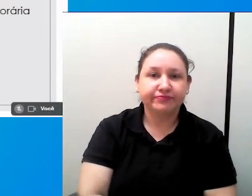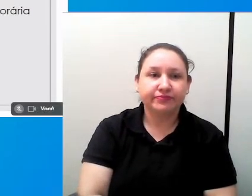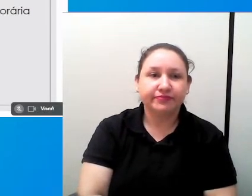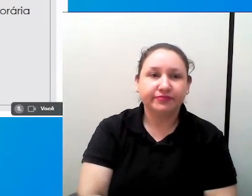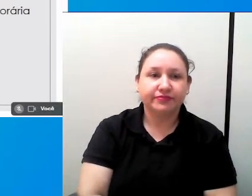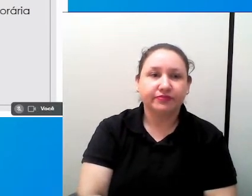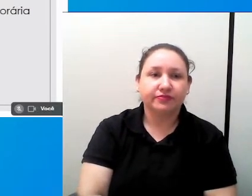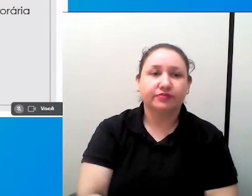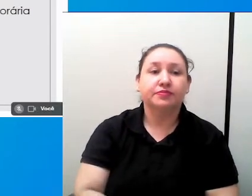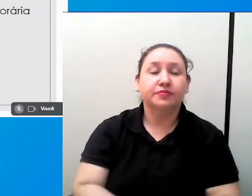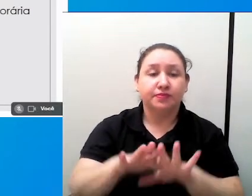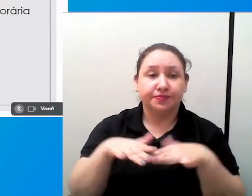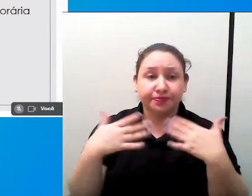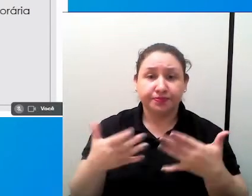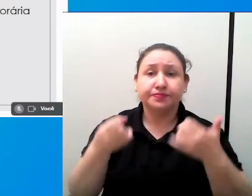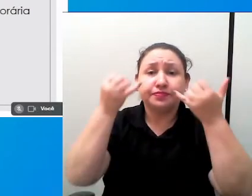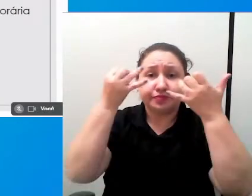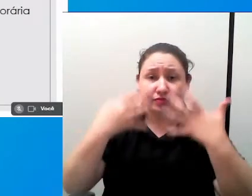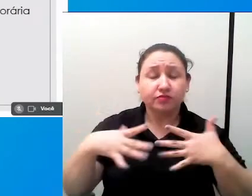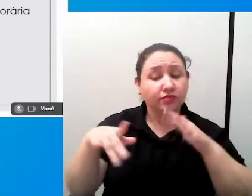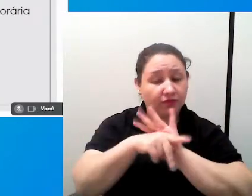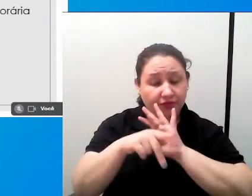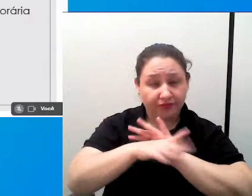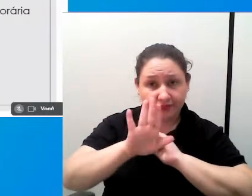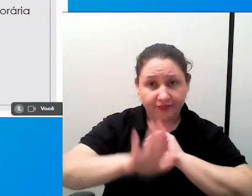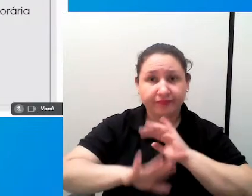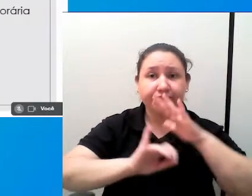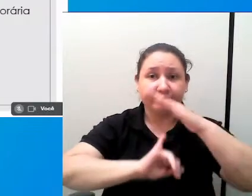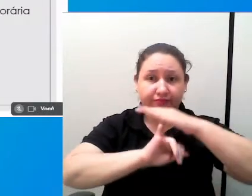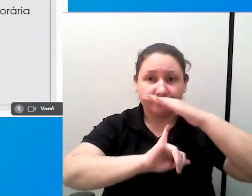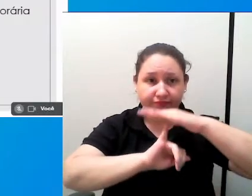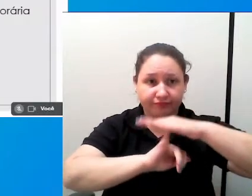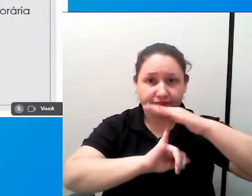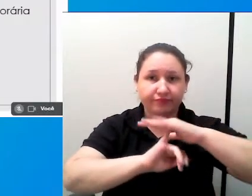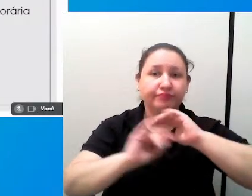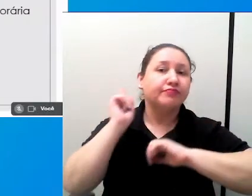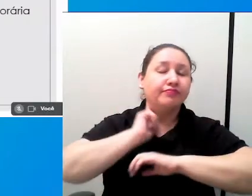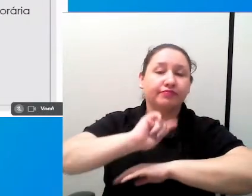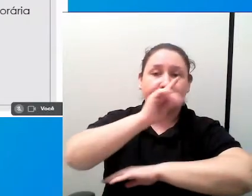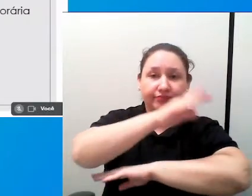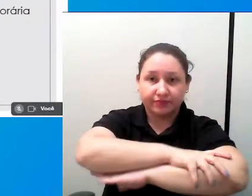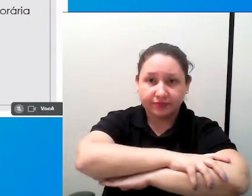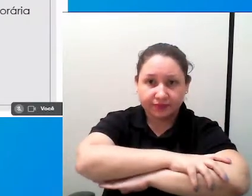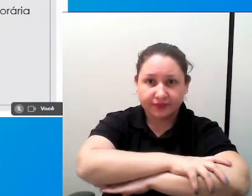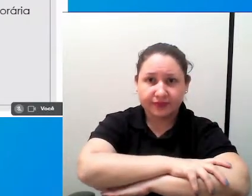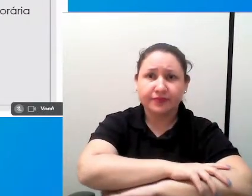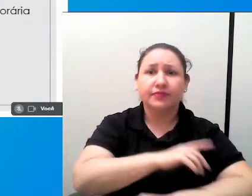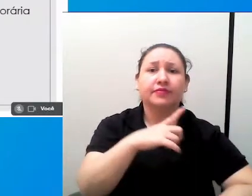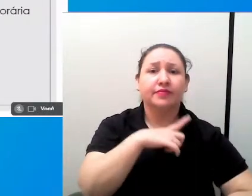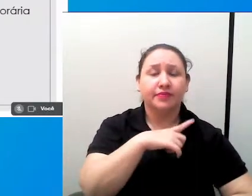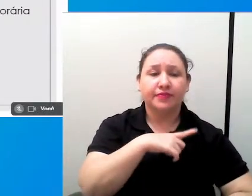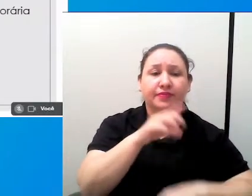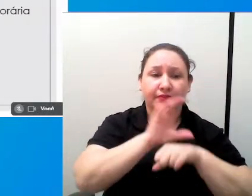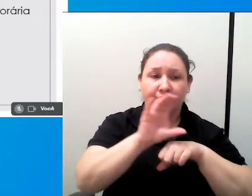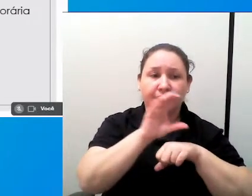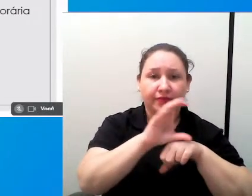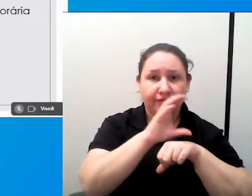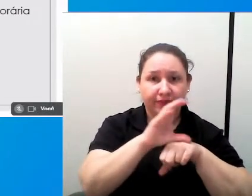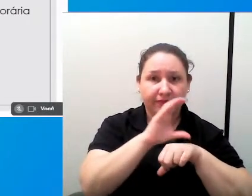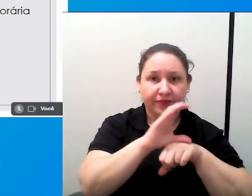Tratando especificamente, né, do nosso campus, Patos de Minas, nós temos atualmente o curso superior em